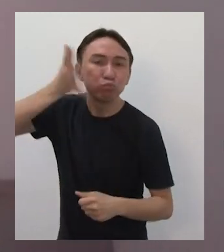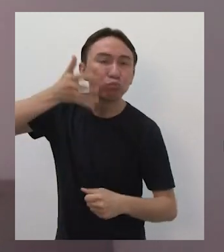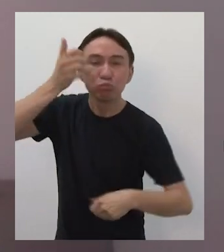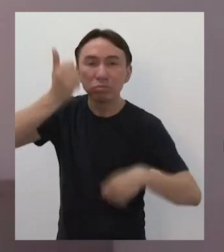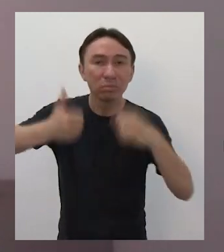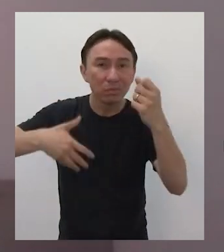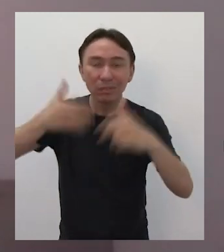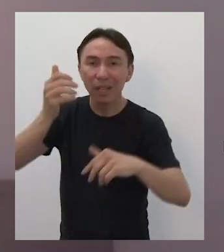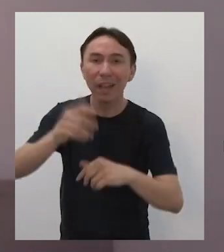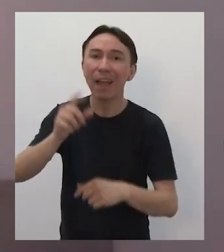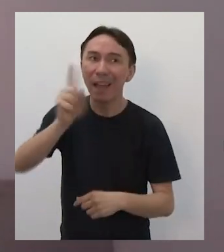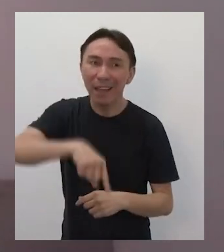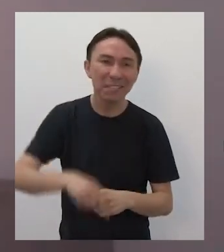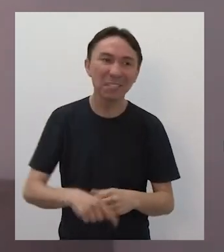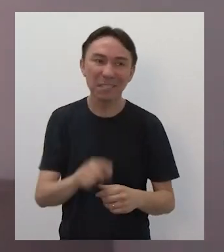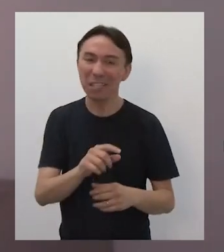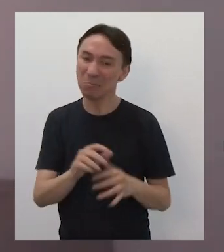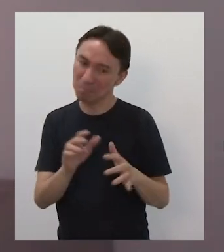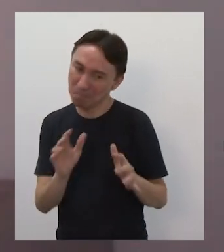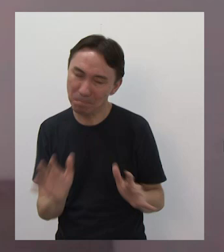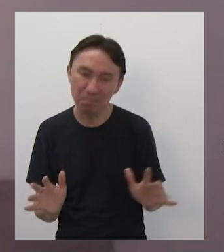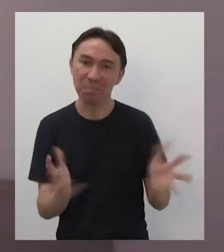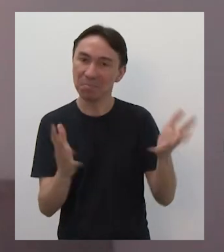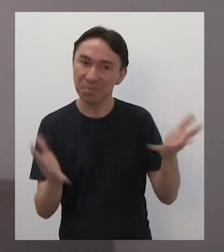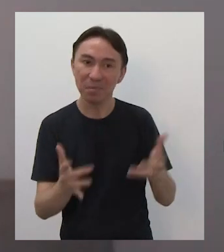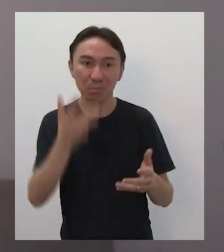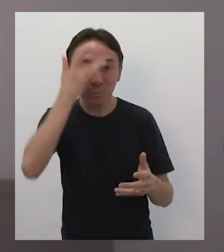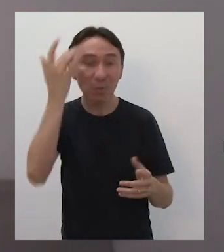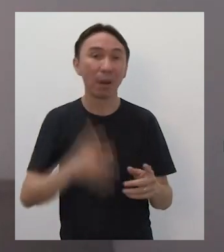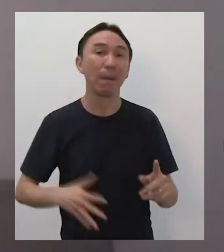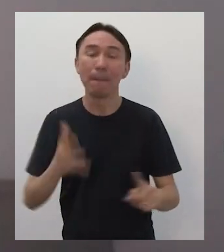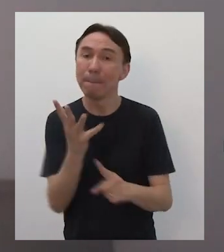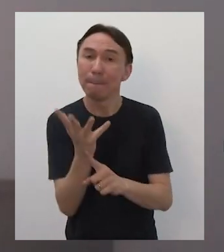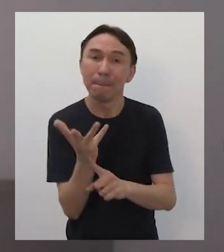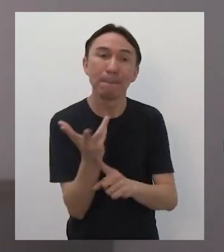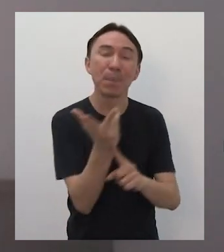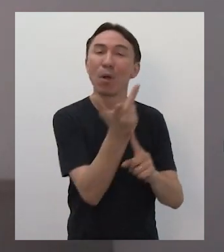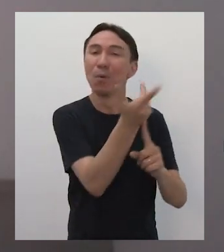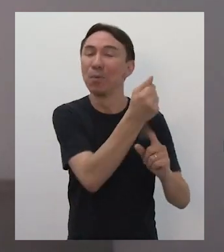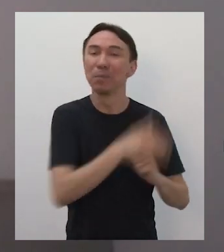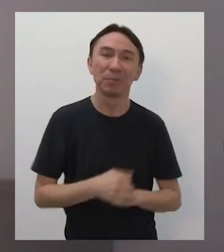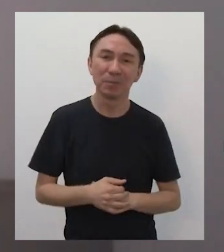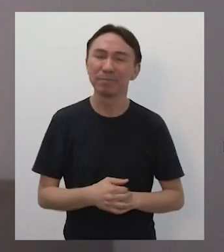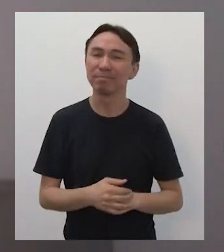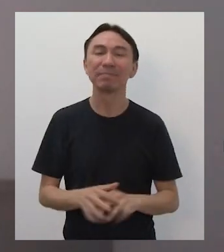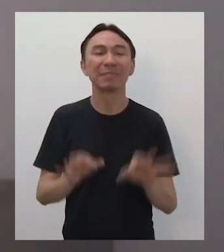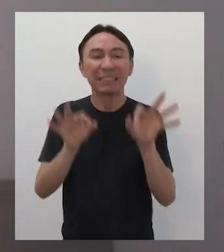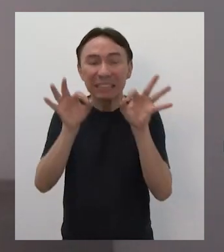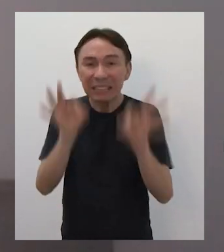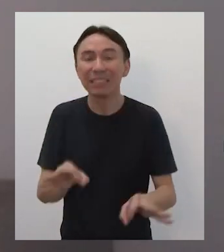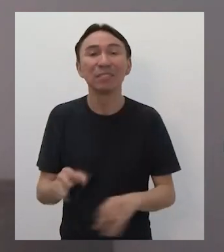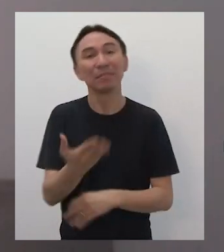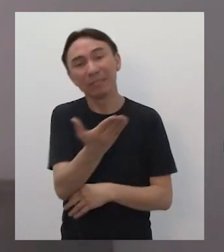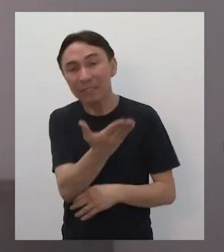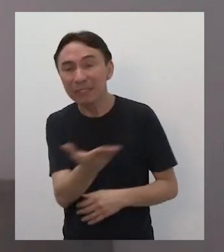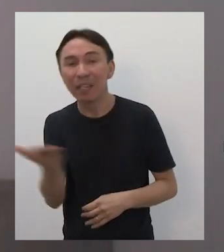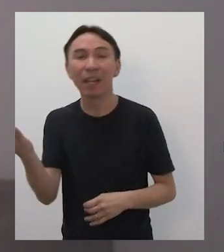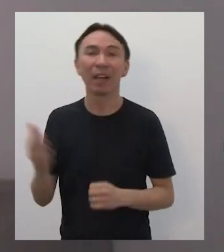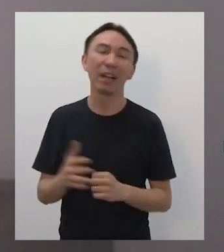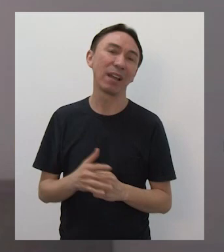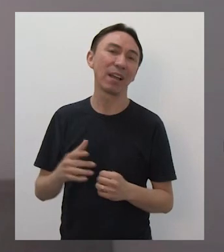no outro. Com certeza você tem, né, essa visão, essa questão